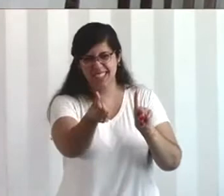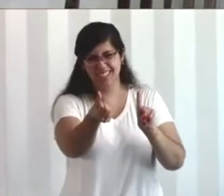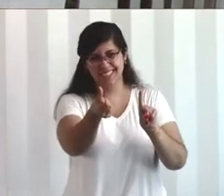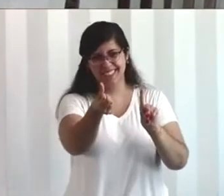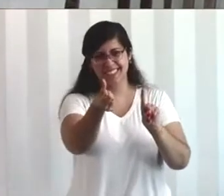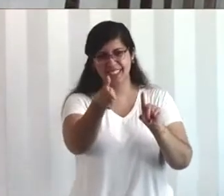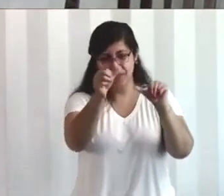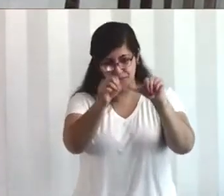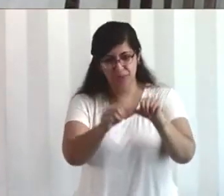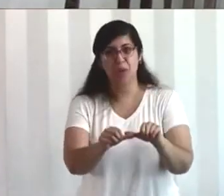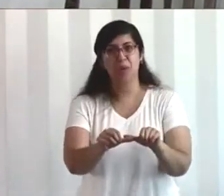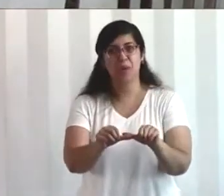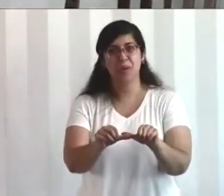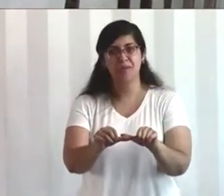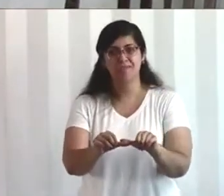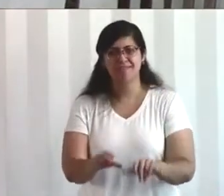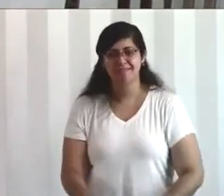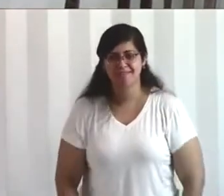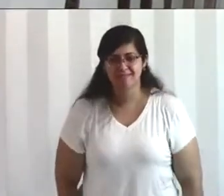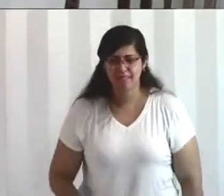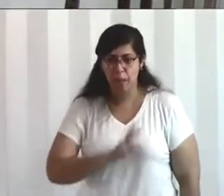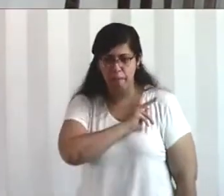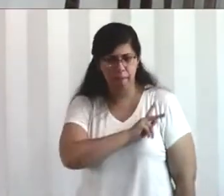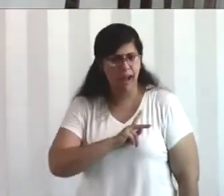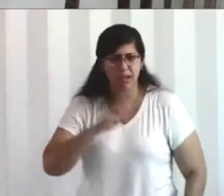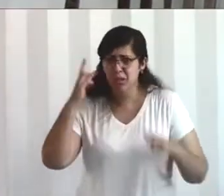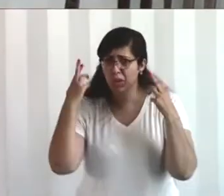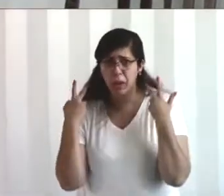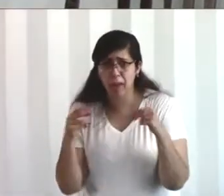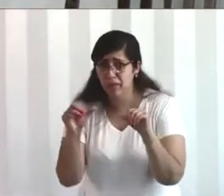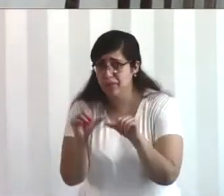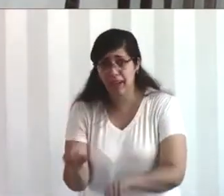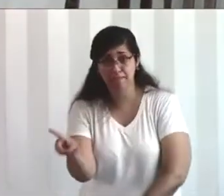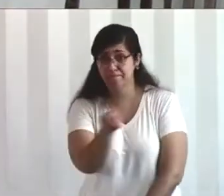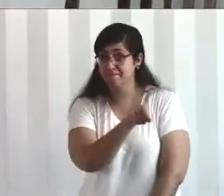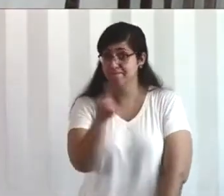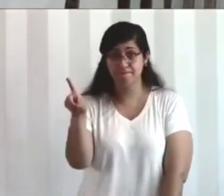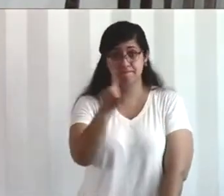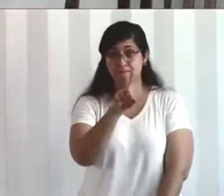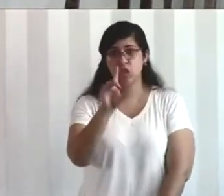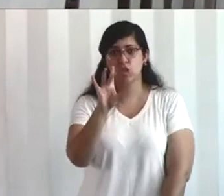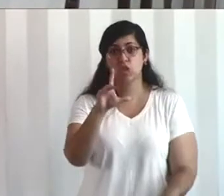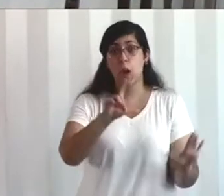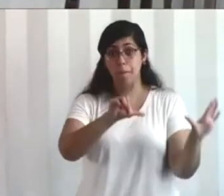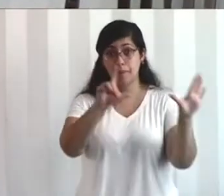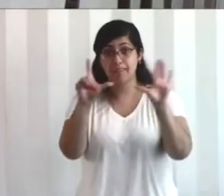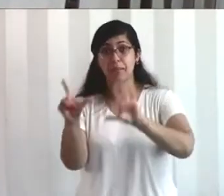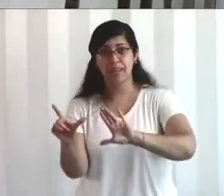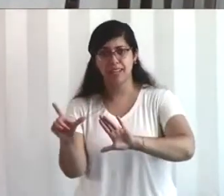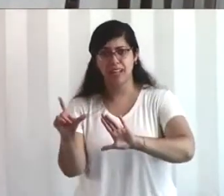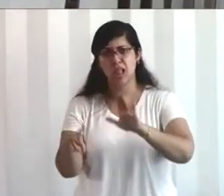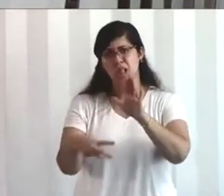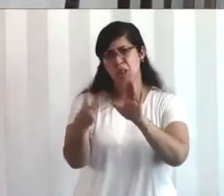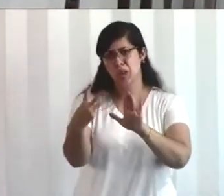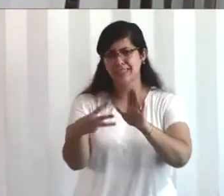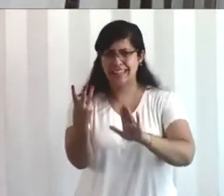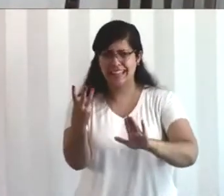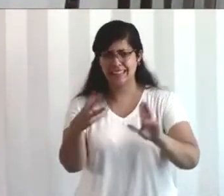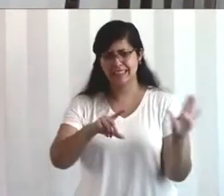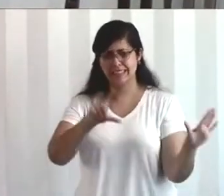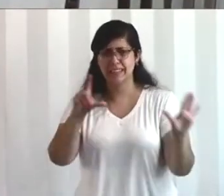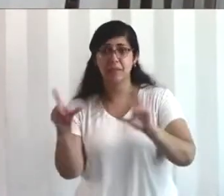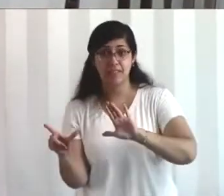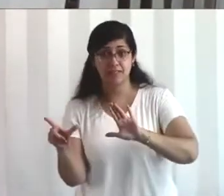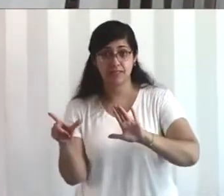Paulo não tem o hábito de ficar tanto tempo numa cidade. Em algumas cidades ele ficou 1 semana. Em outras 3 semanas, em Éfeso ele